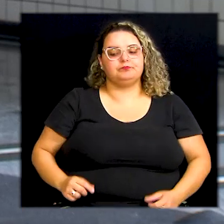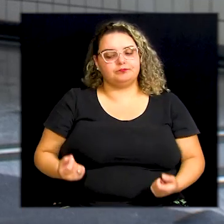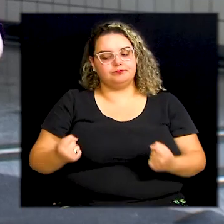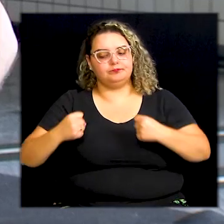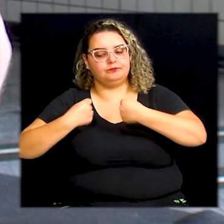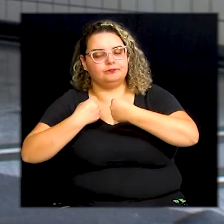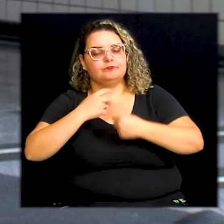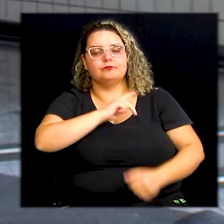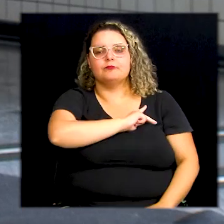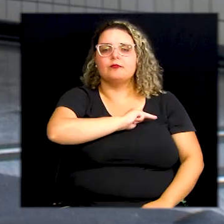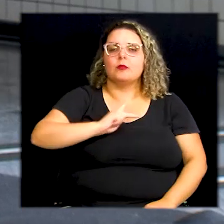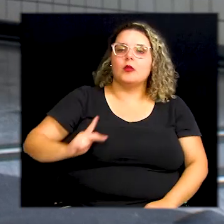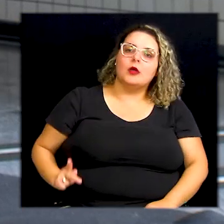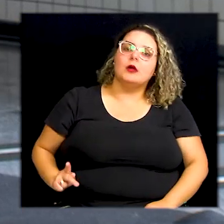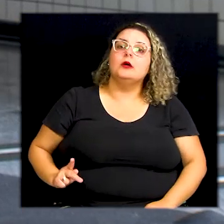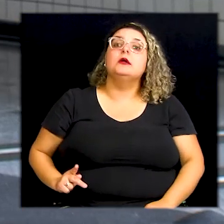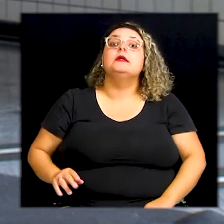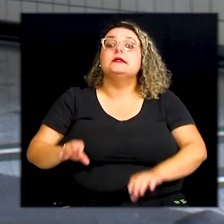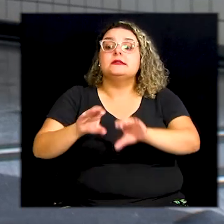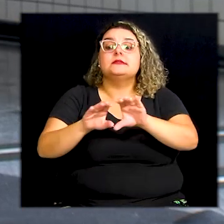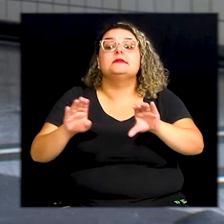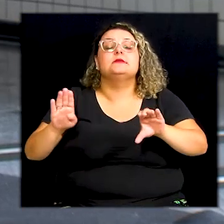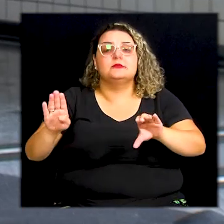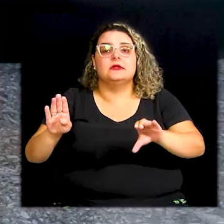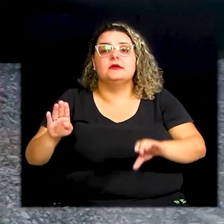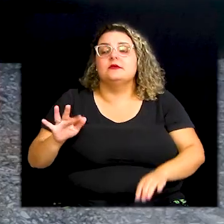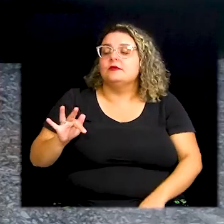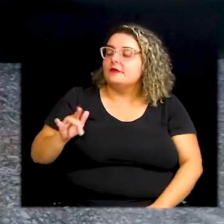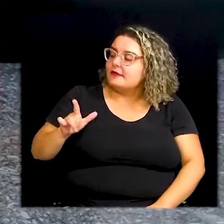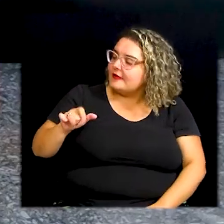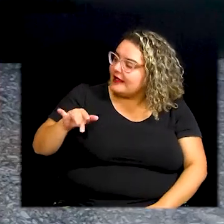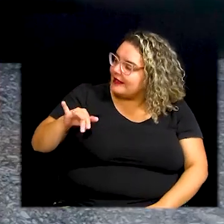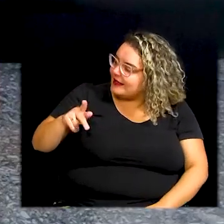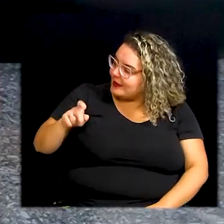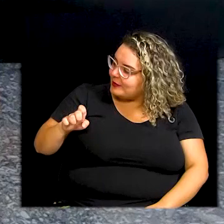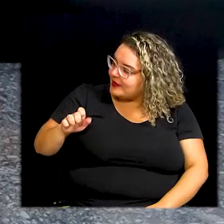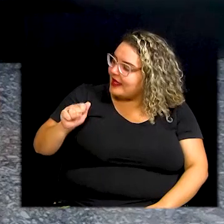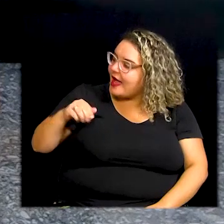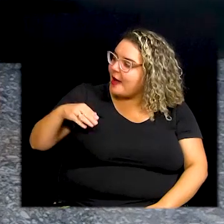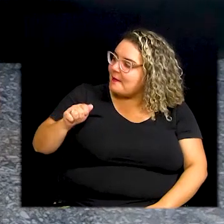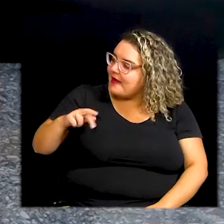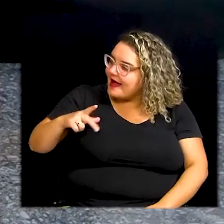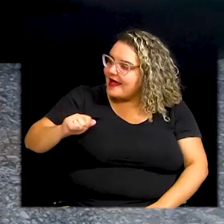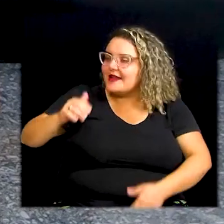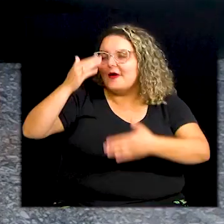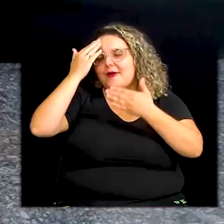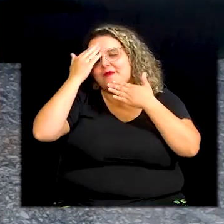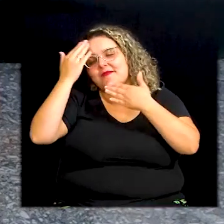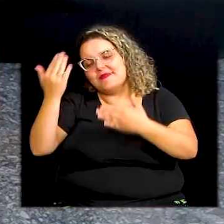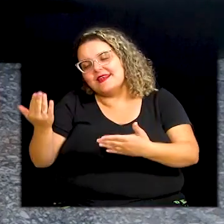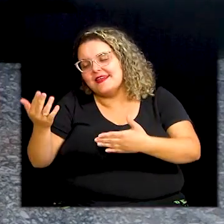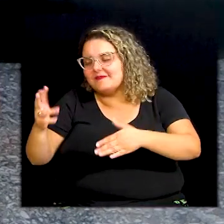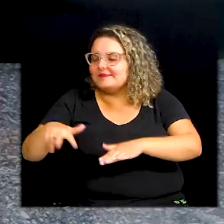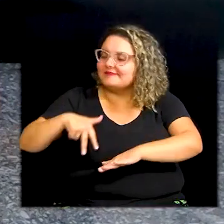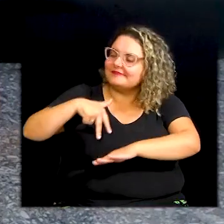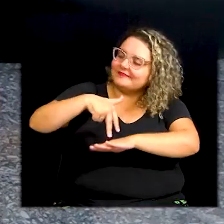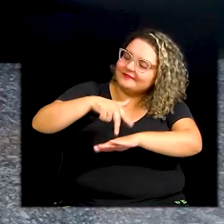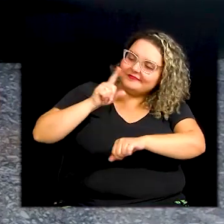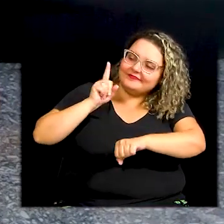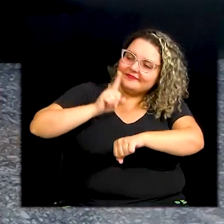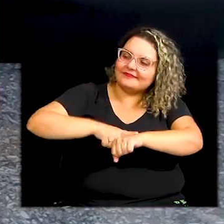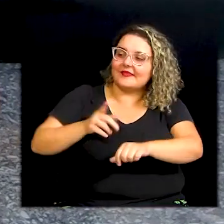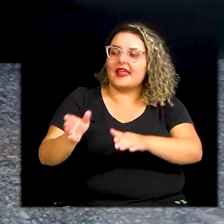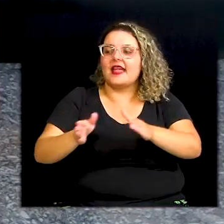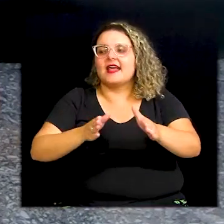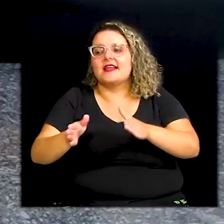Preta, na estreia do Campeonato Brasileiro da Série B. Felipe Amaral, muitíssimo obrigado pela disponibilidade do seu